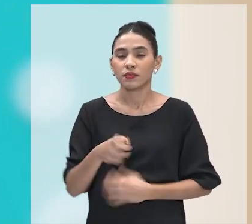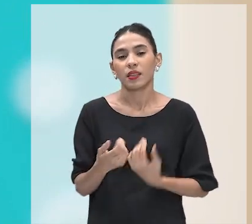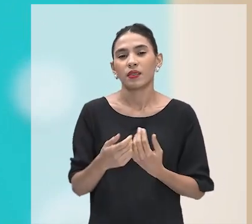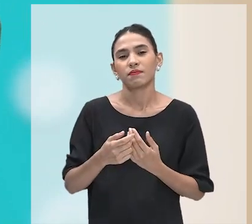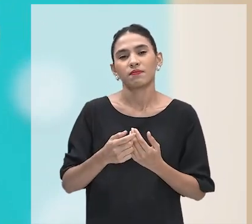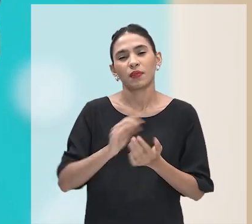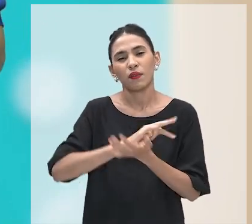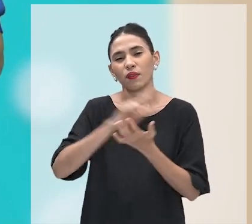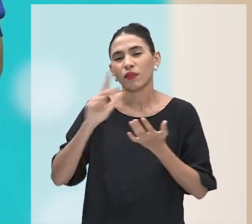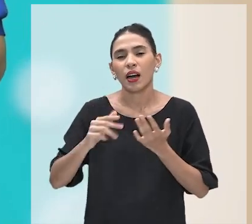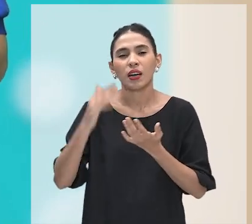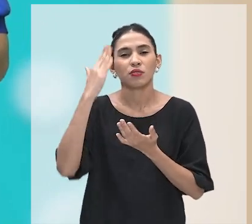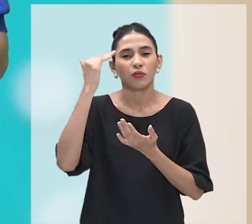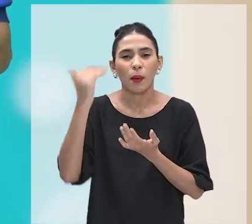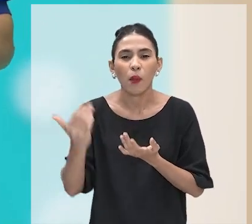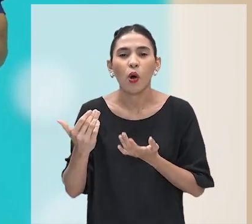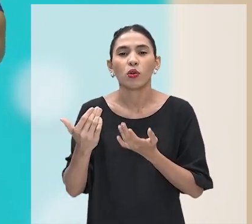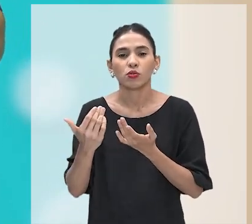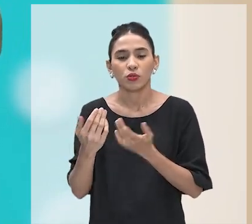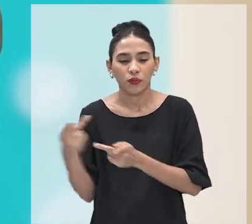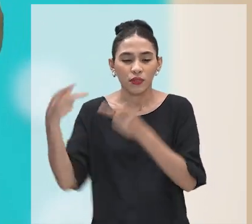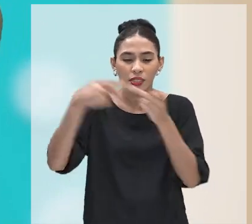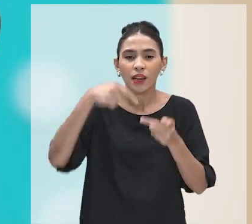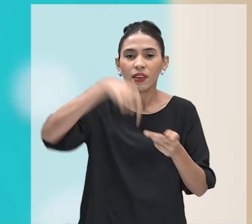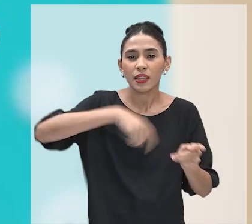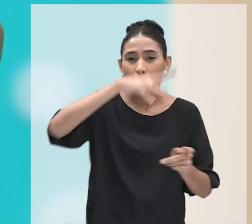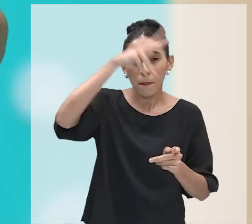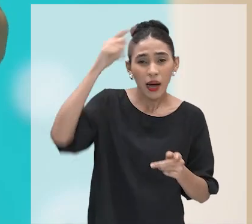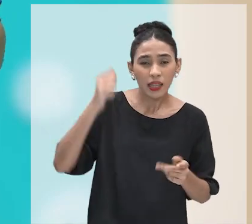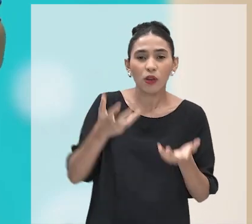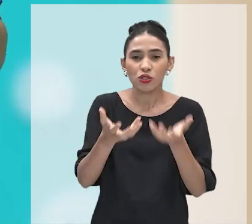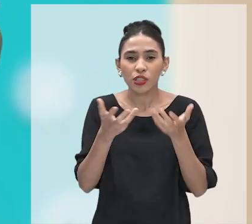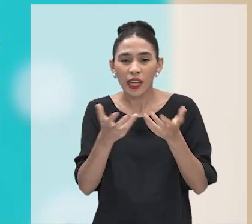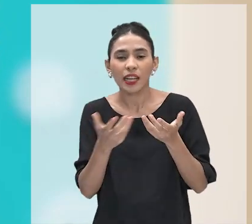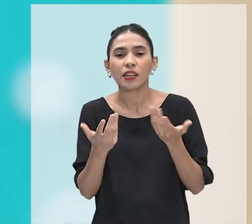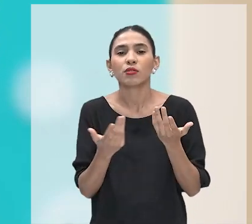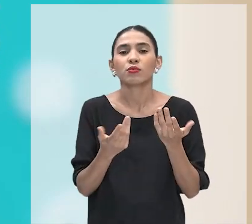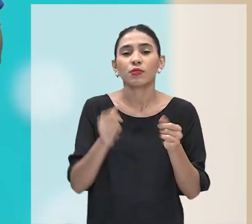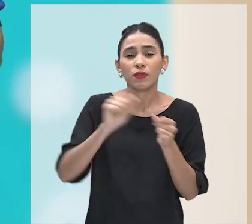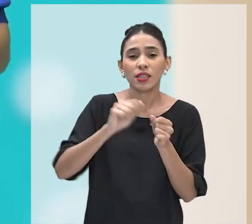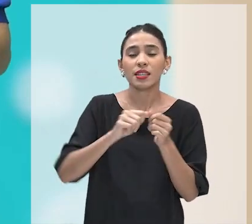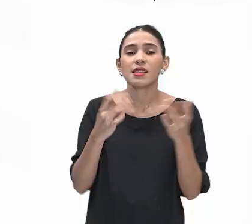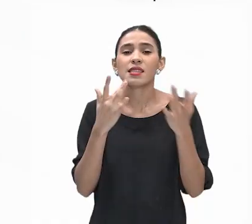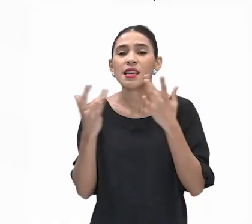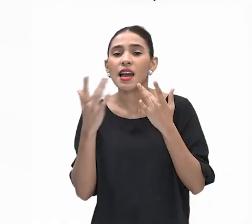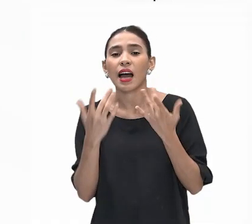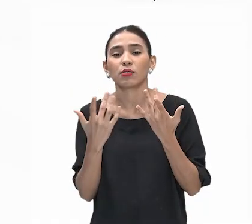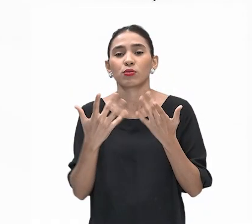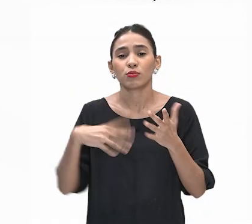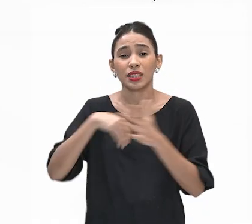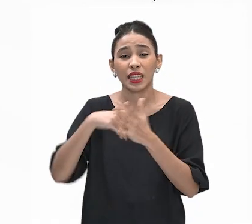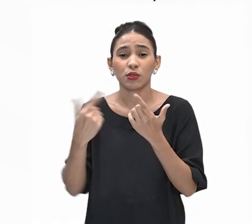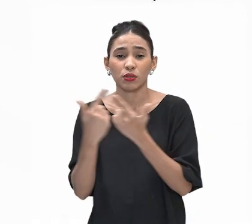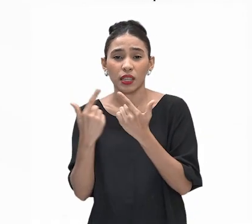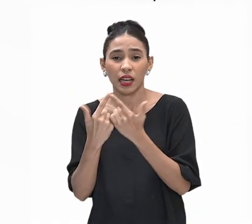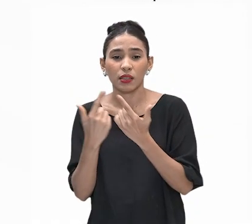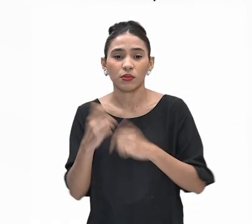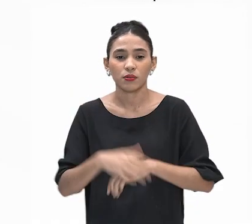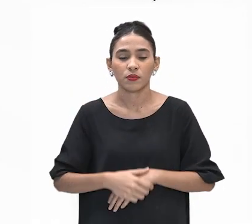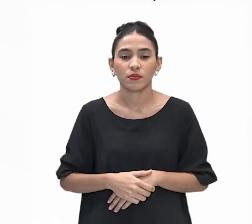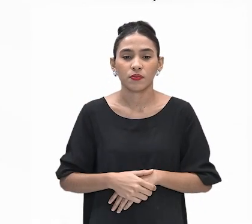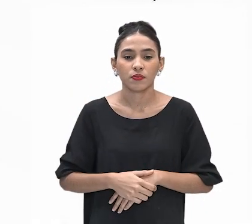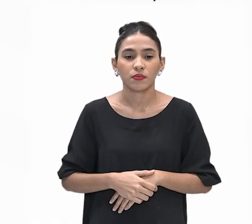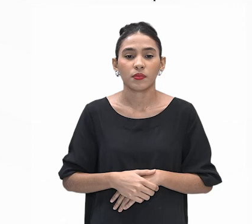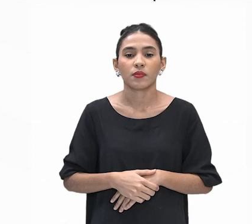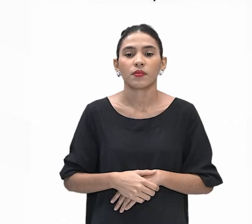vir encenar aqui no Amazonas. E continuando esse conceito sobre o teatro dentro do Amazonas, vamos ver? O teatro